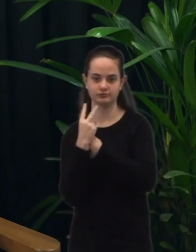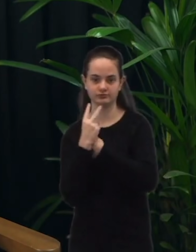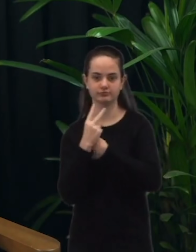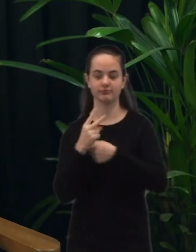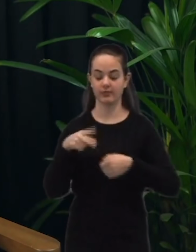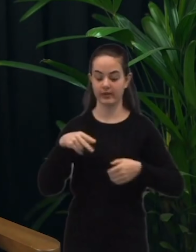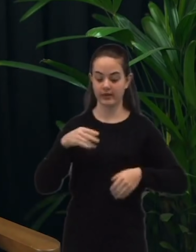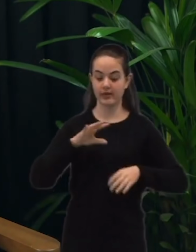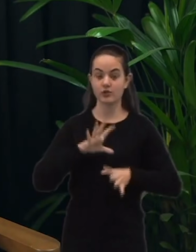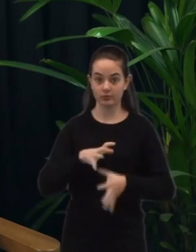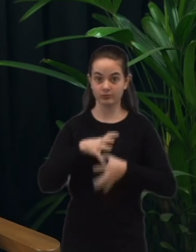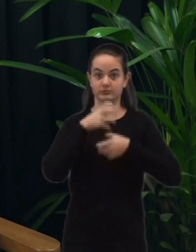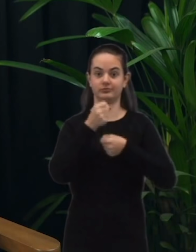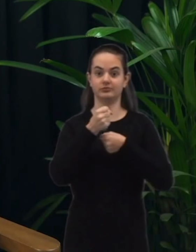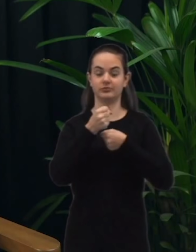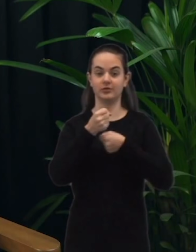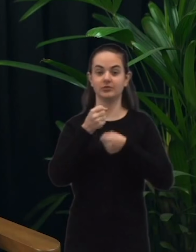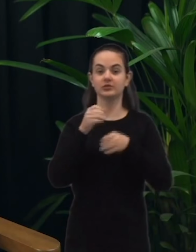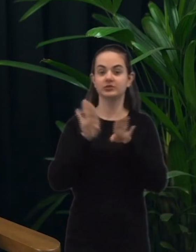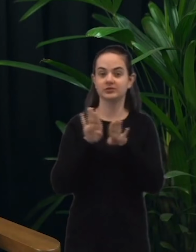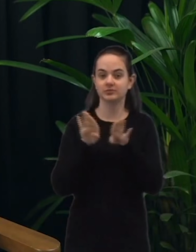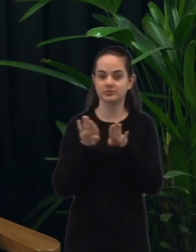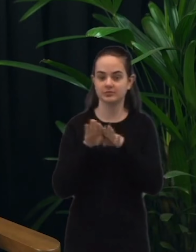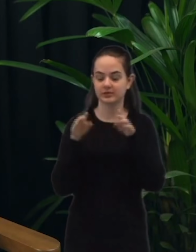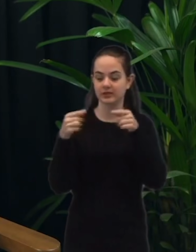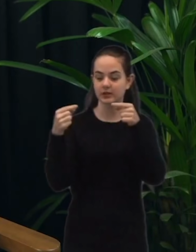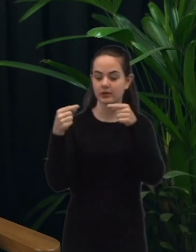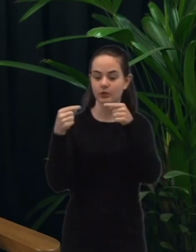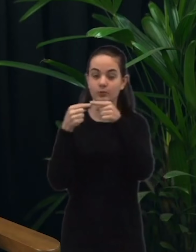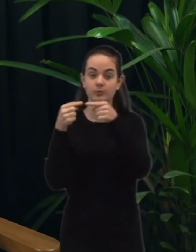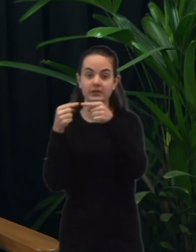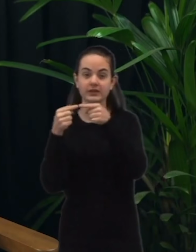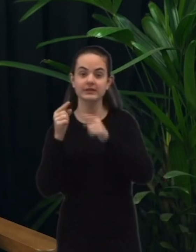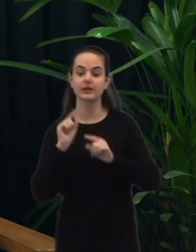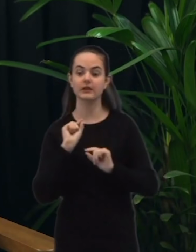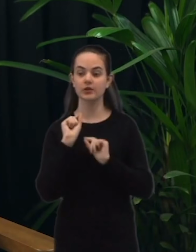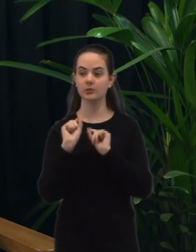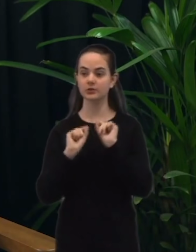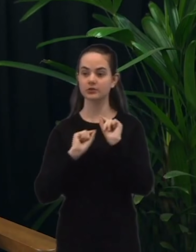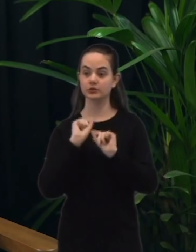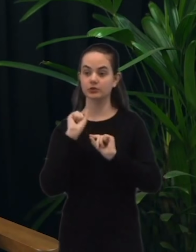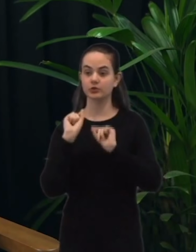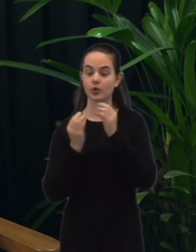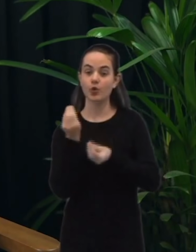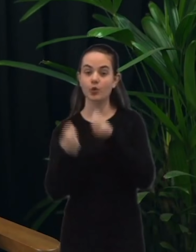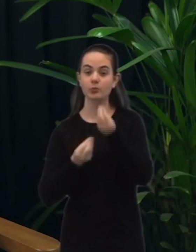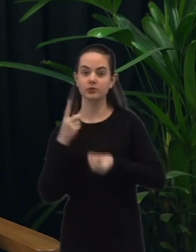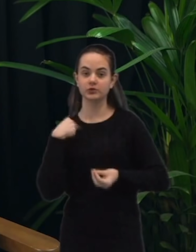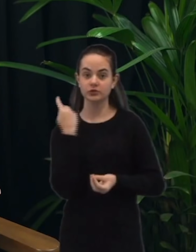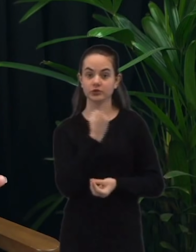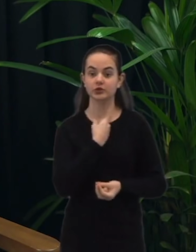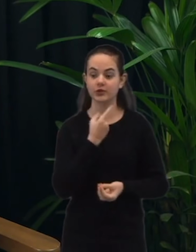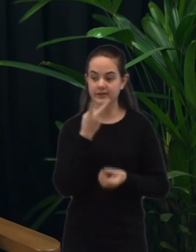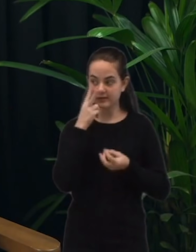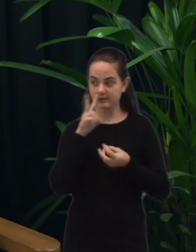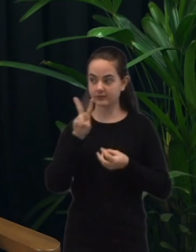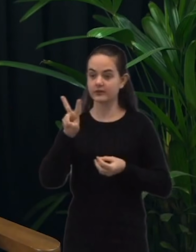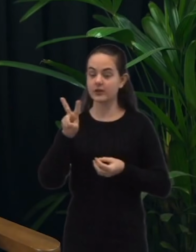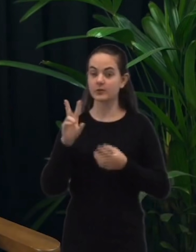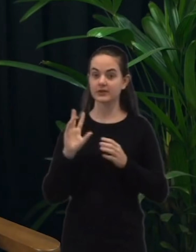muito relacionado à reação, à forma como nós reagimos às situações. Quando